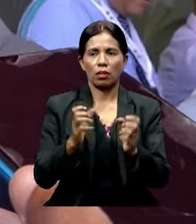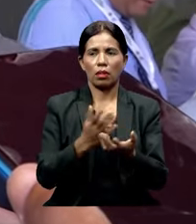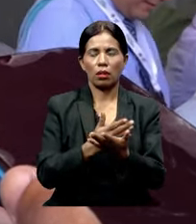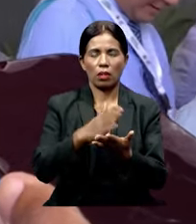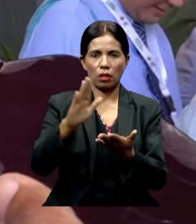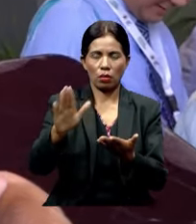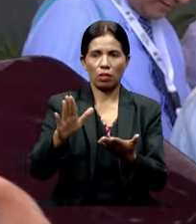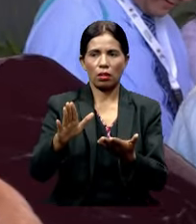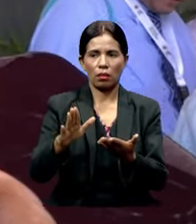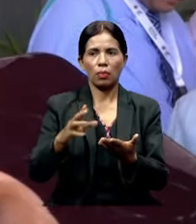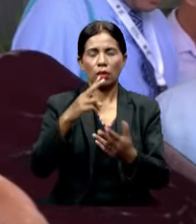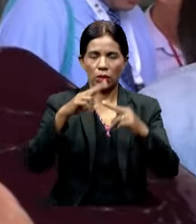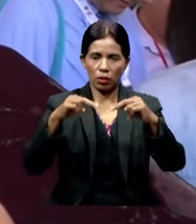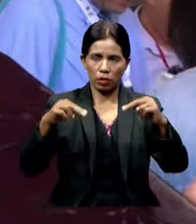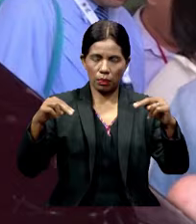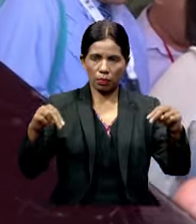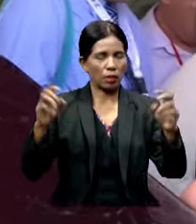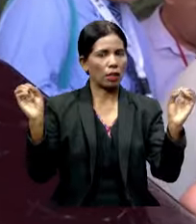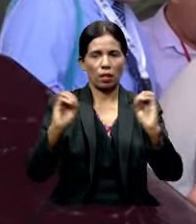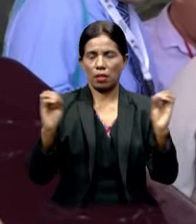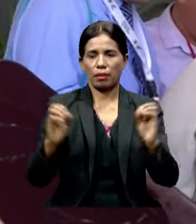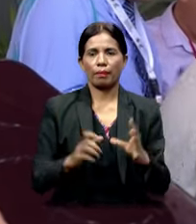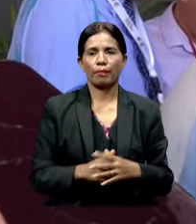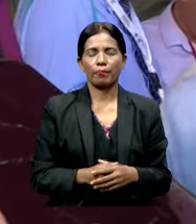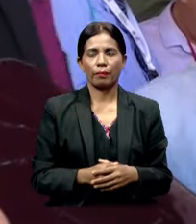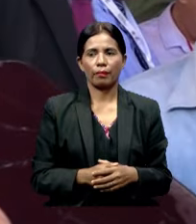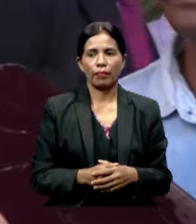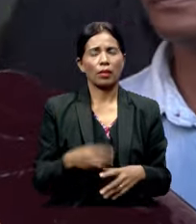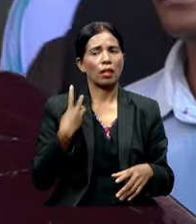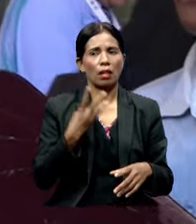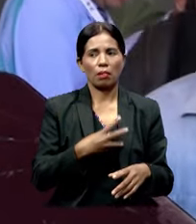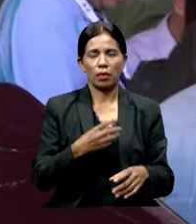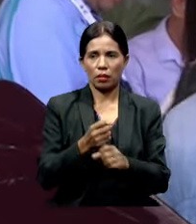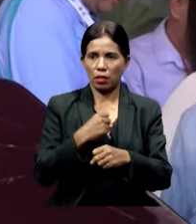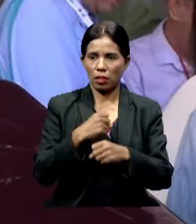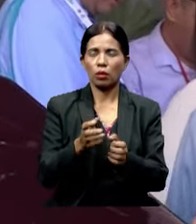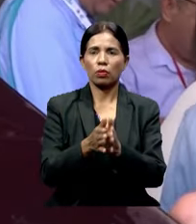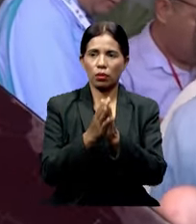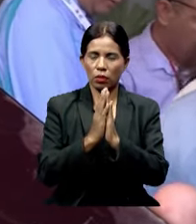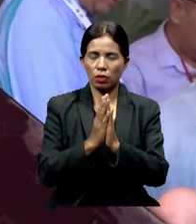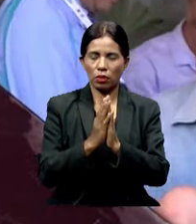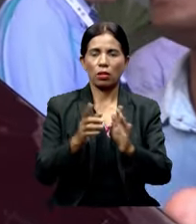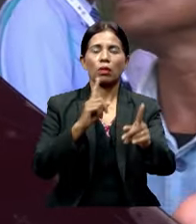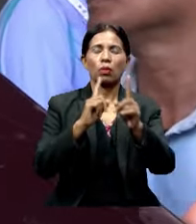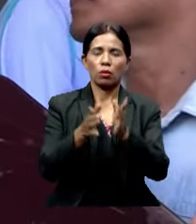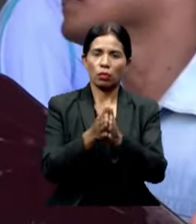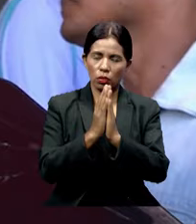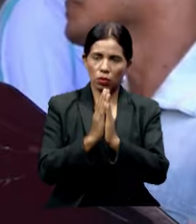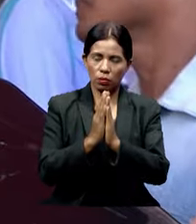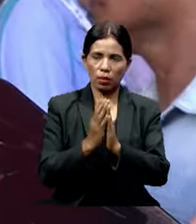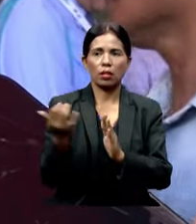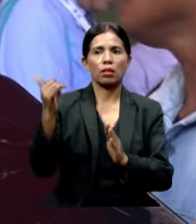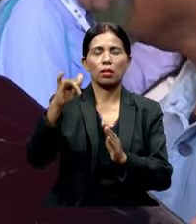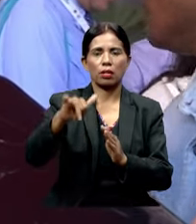be supermi ne lah ia ne kami mus hal hal na konfirmasi um bay sir ne